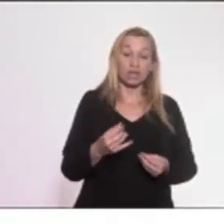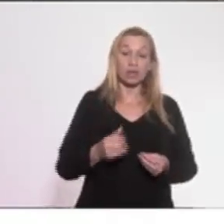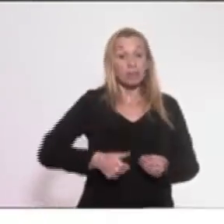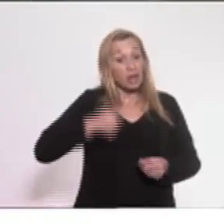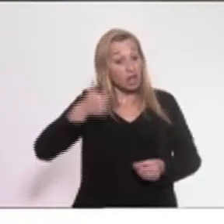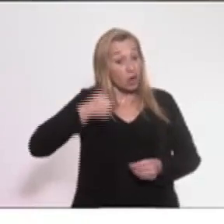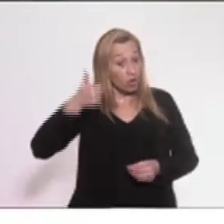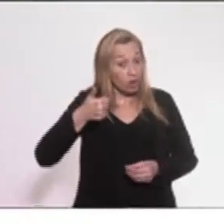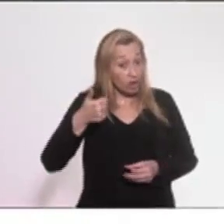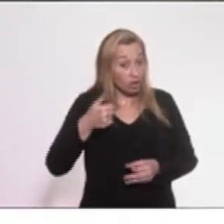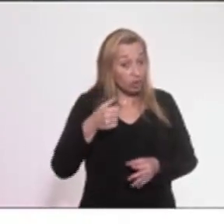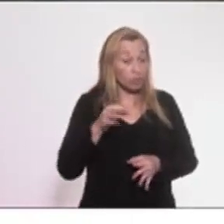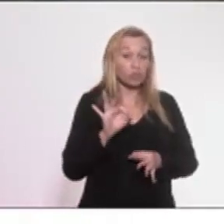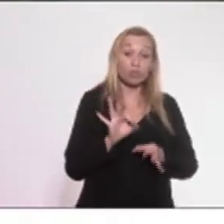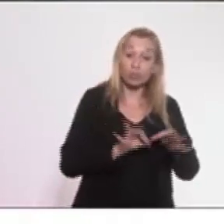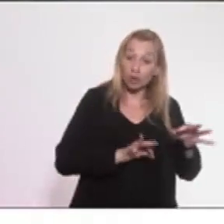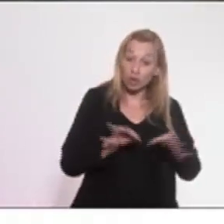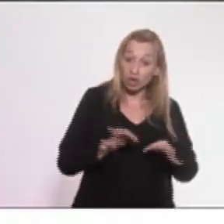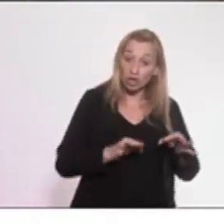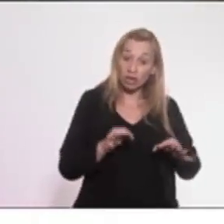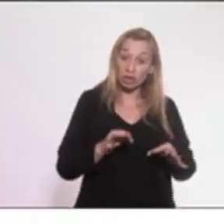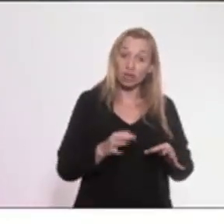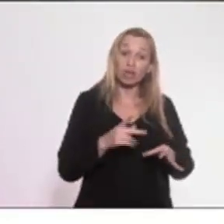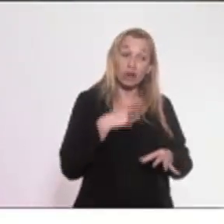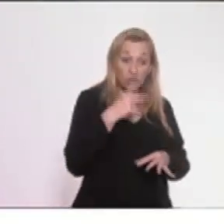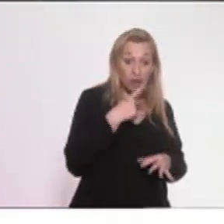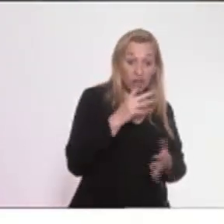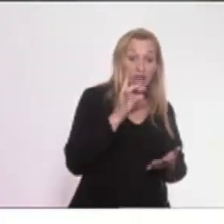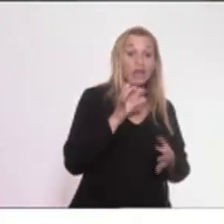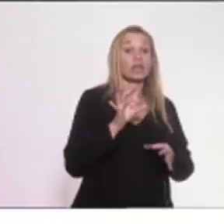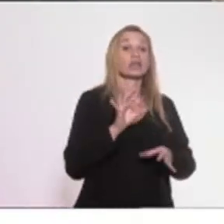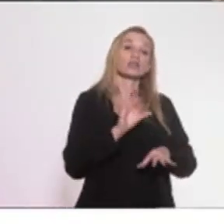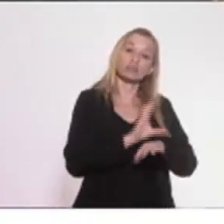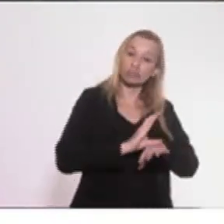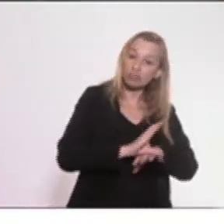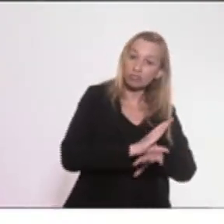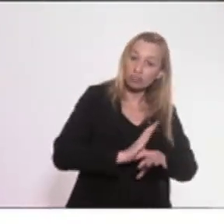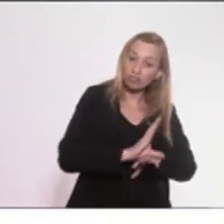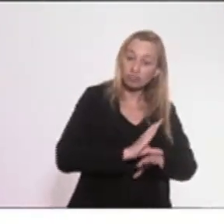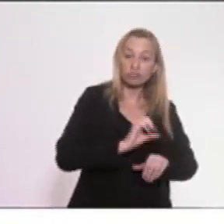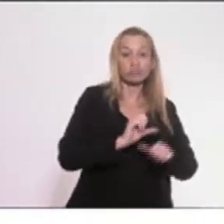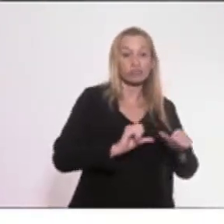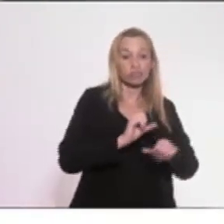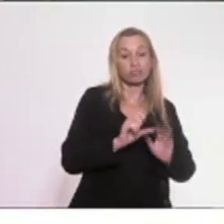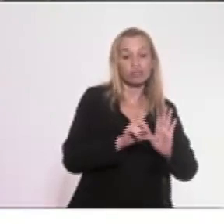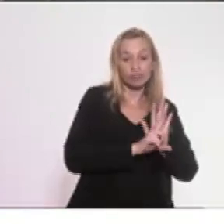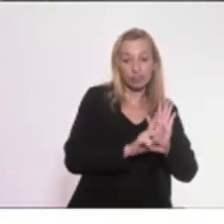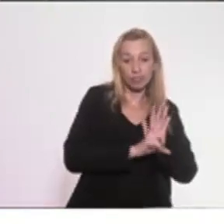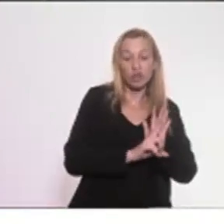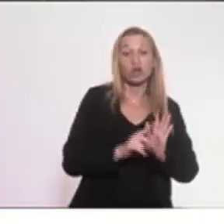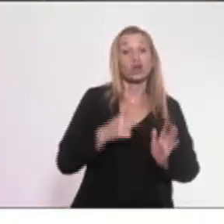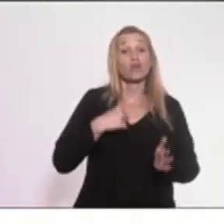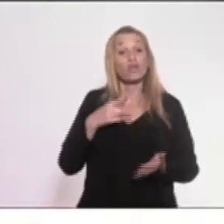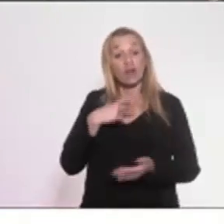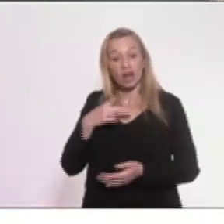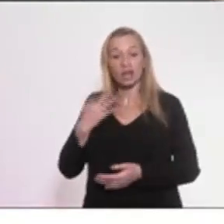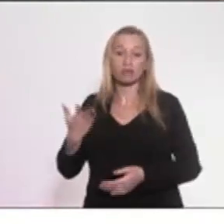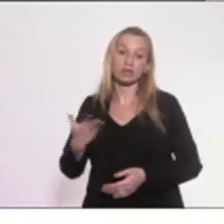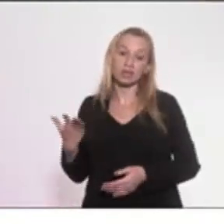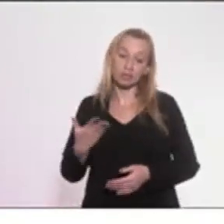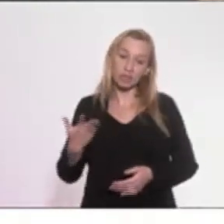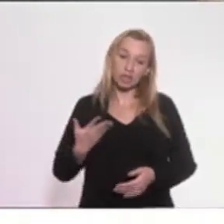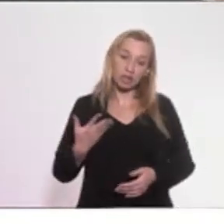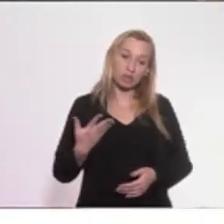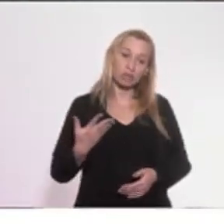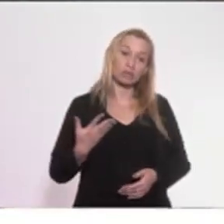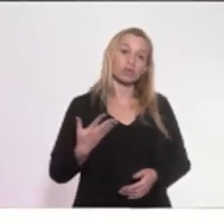pela inconstitucionalidade por transformação em indicação legislativa, o que eu tratei com os meus colegas foi, apesar